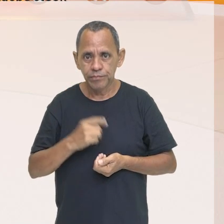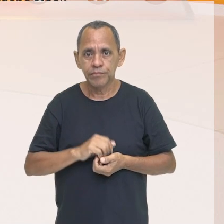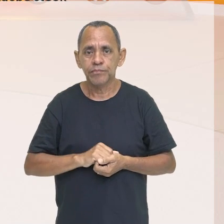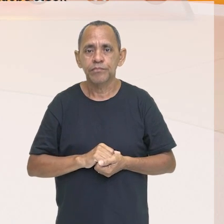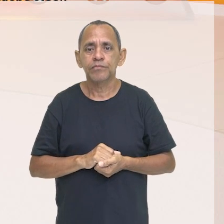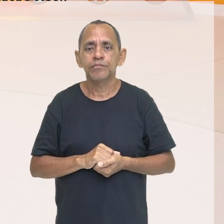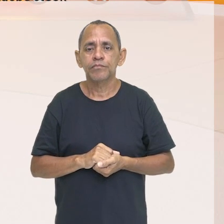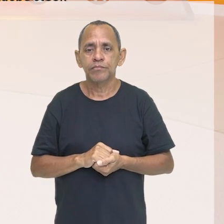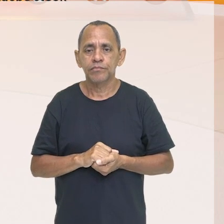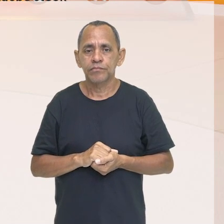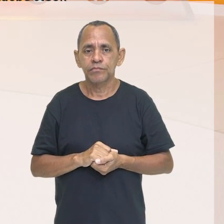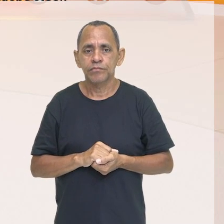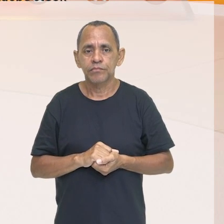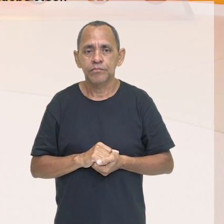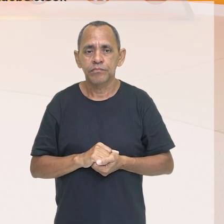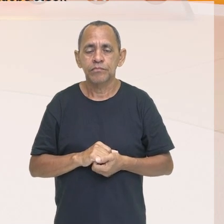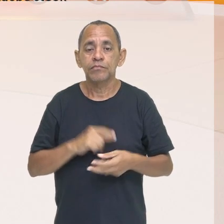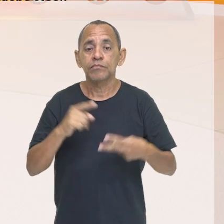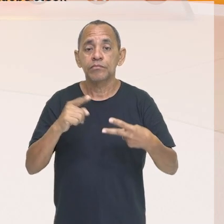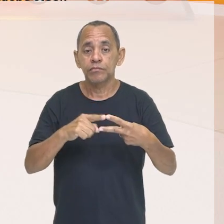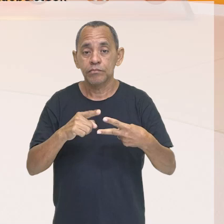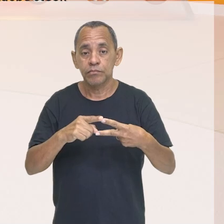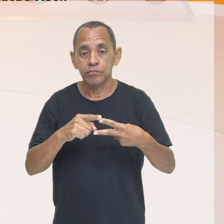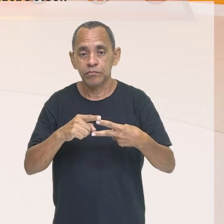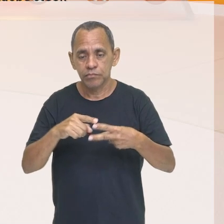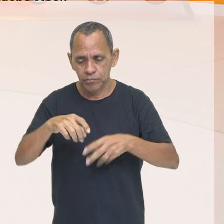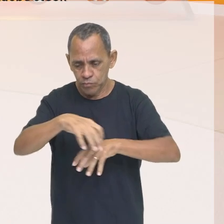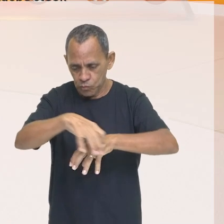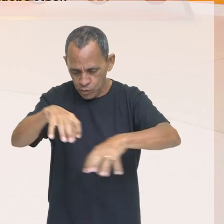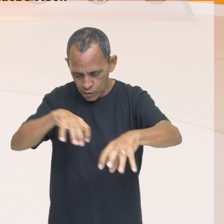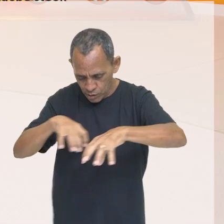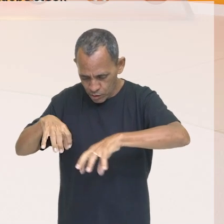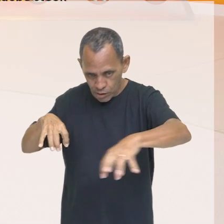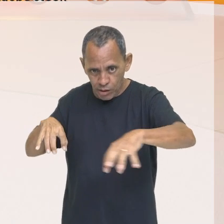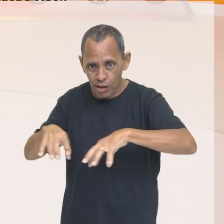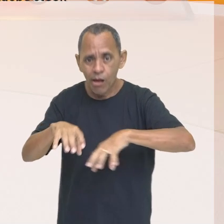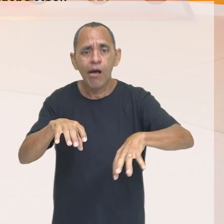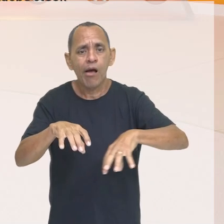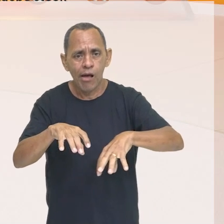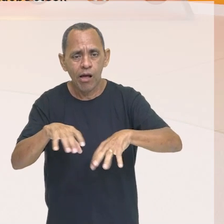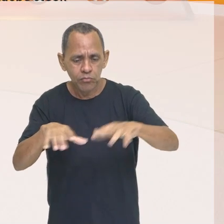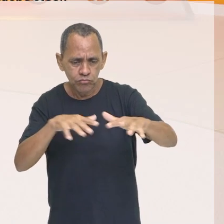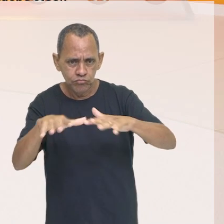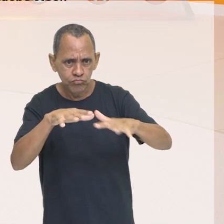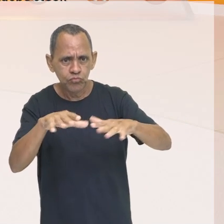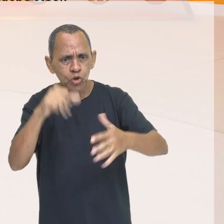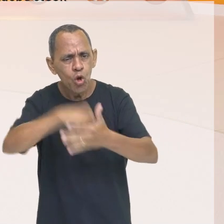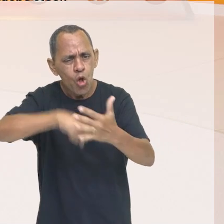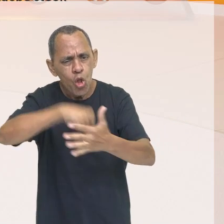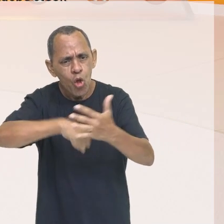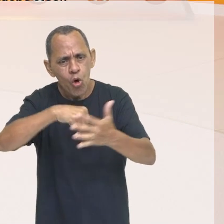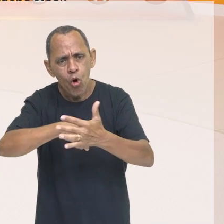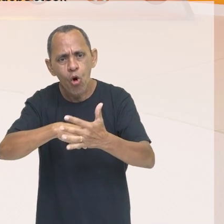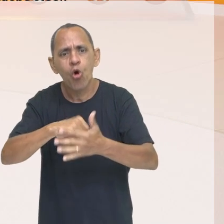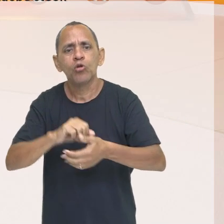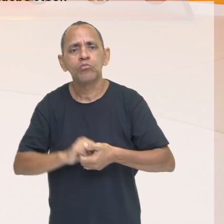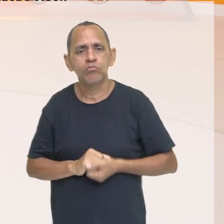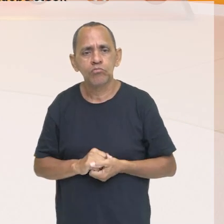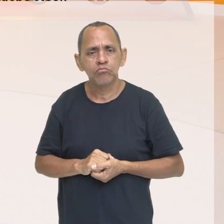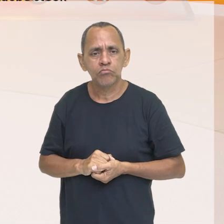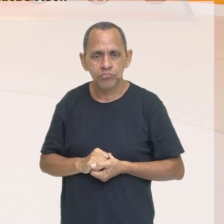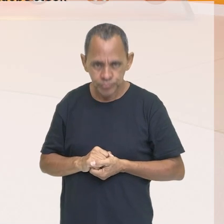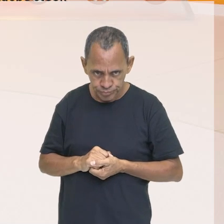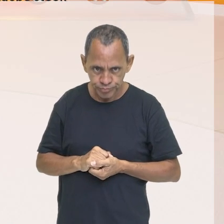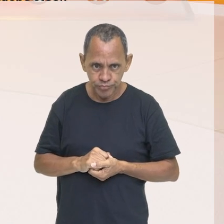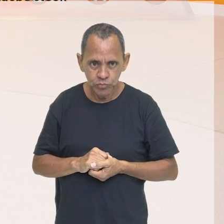nós temos aí a luta por redistribuição. São movimentos que lutam por corrigir ou para corrigir ou eliminar